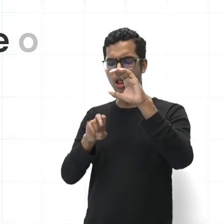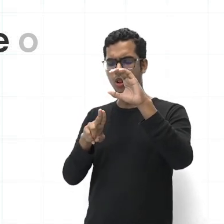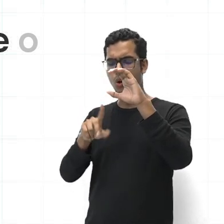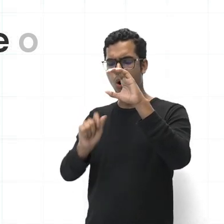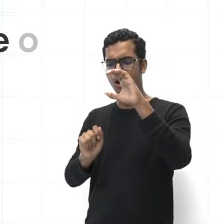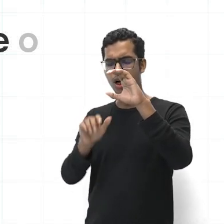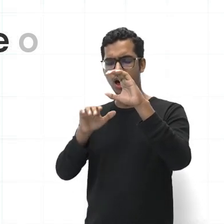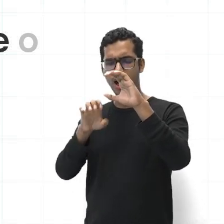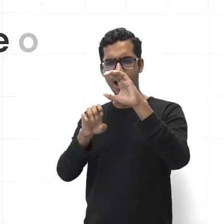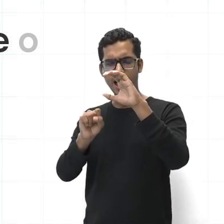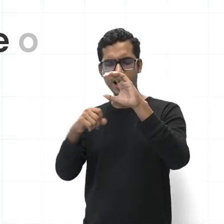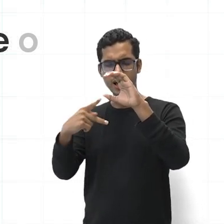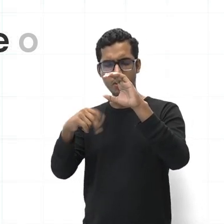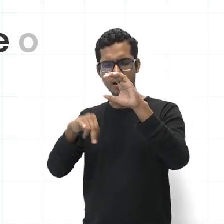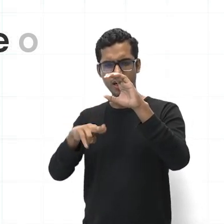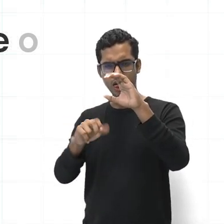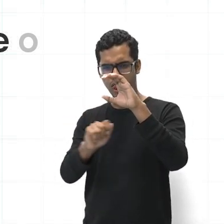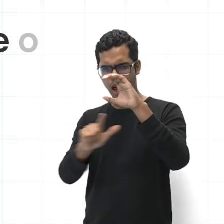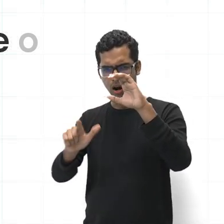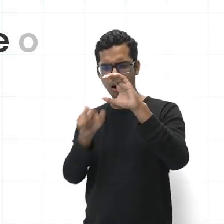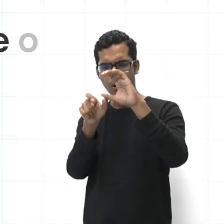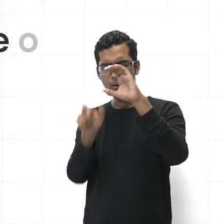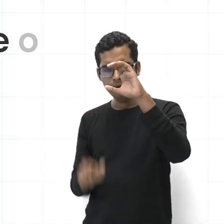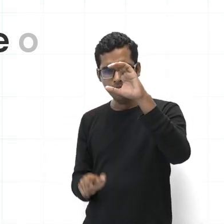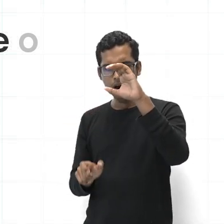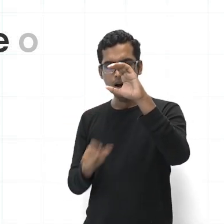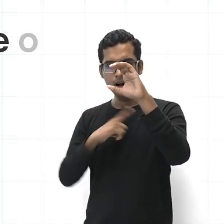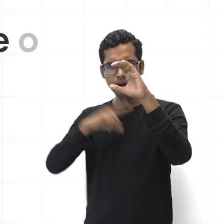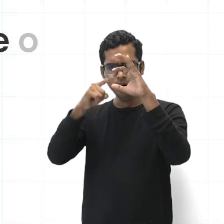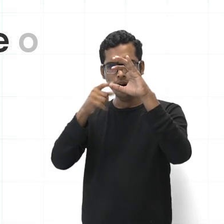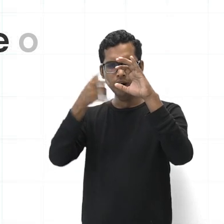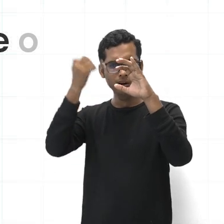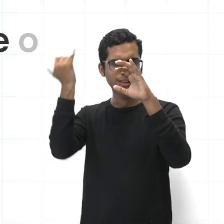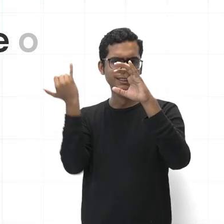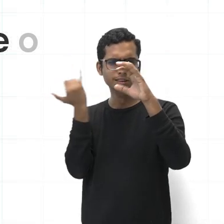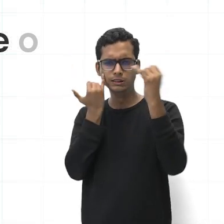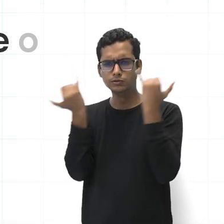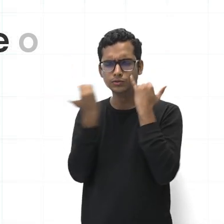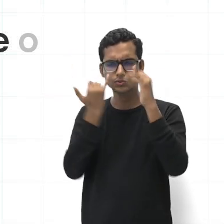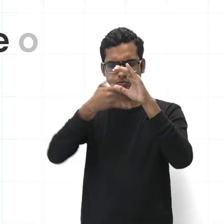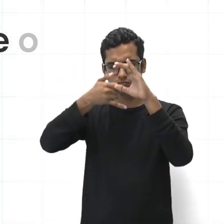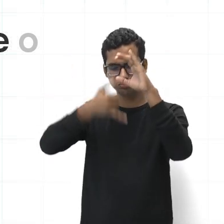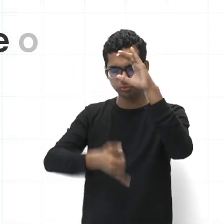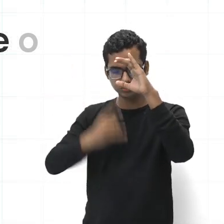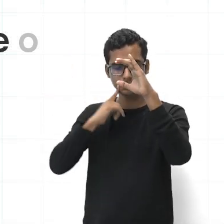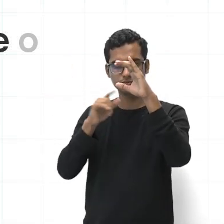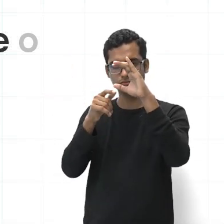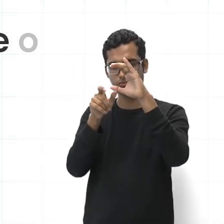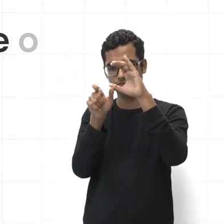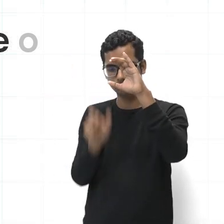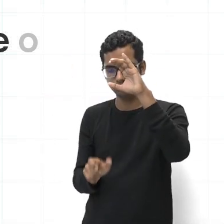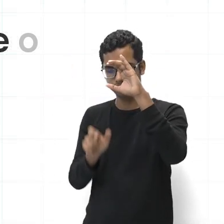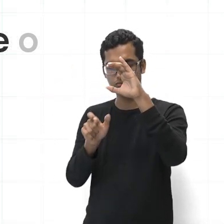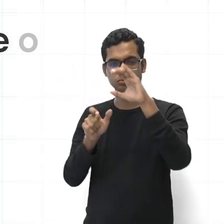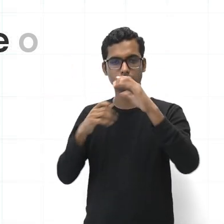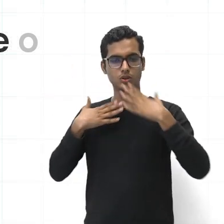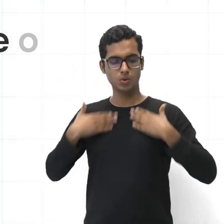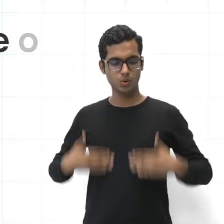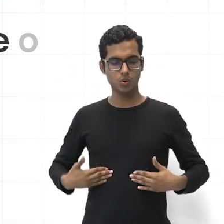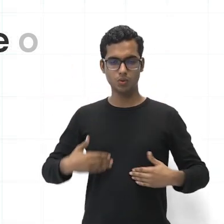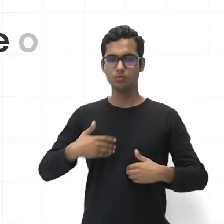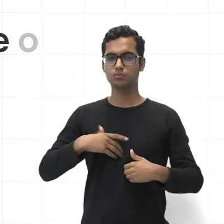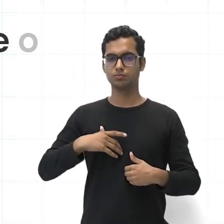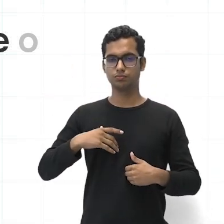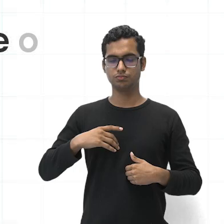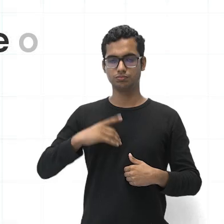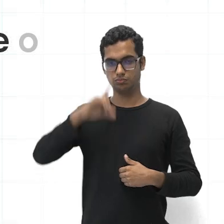informações entre o cérebro e o resto do corpo. E para a gente entender um pouquinho, né, o que é esse sistema nervoso